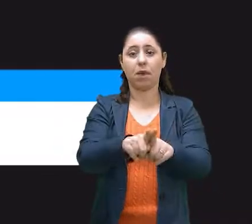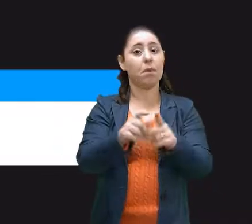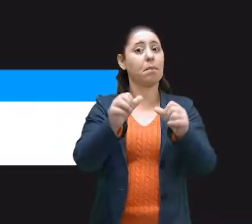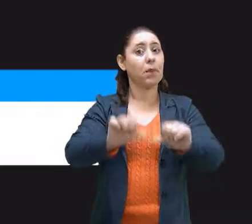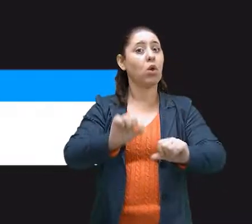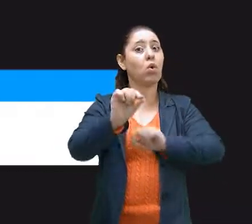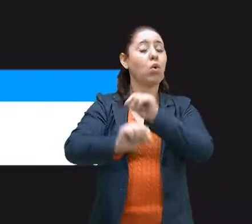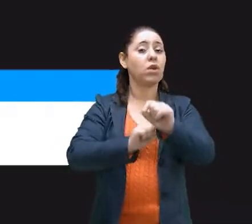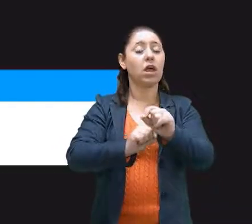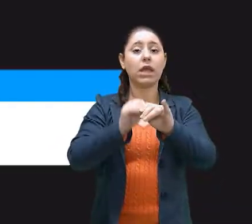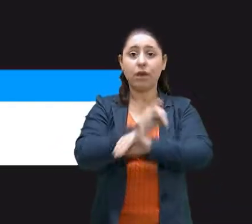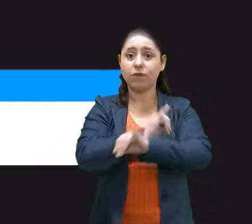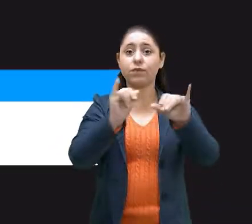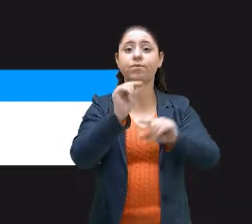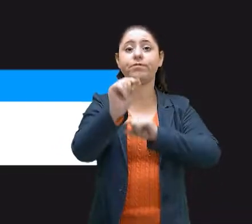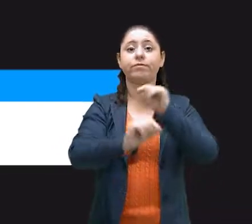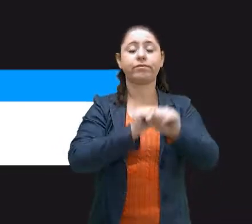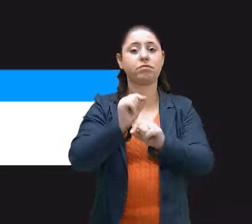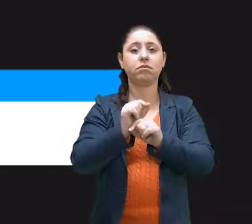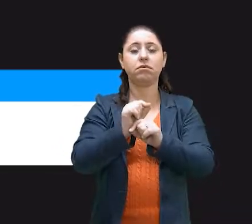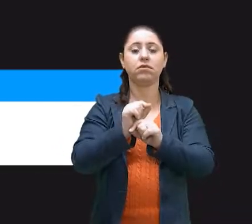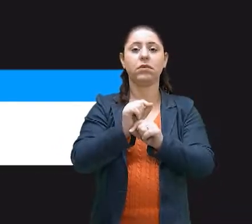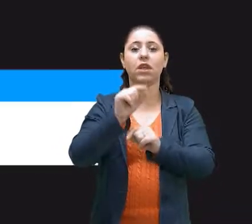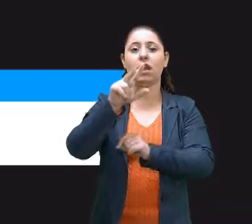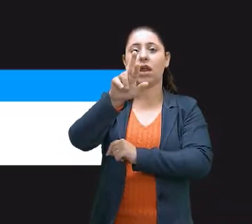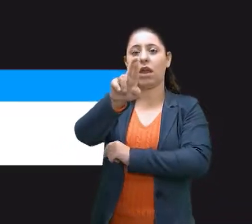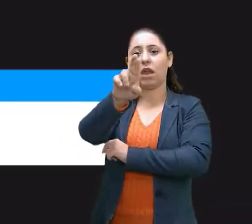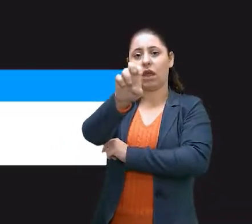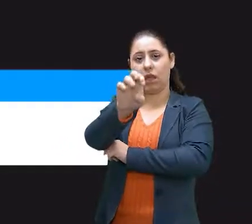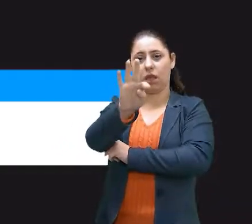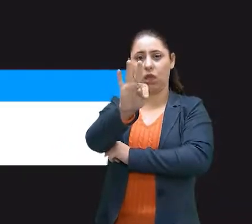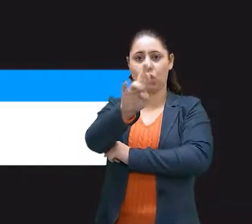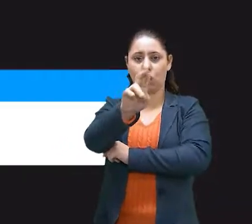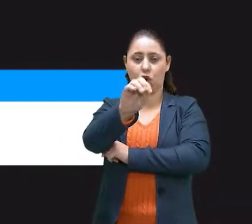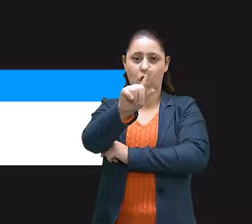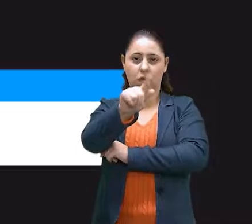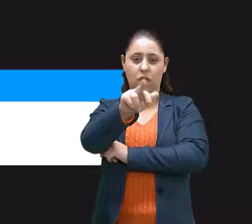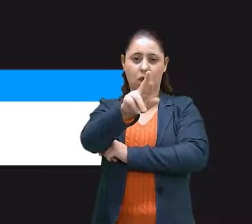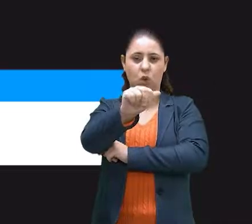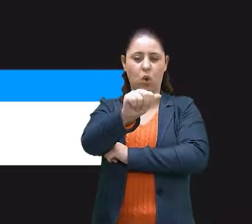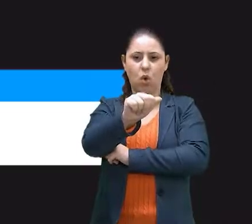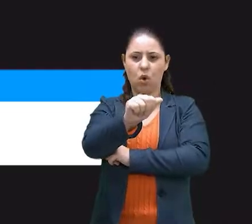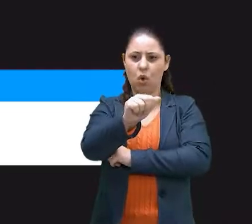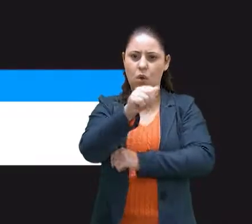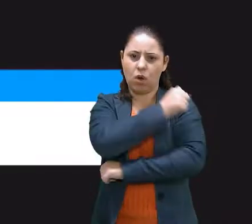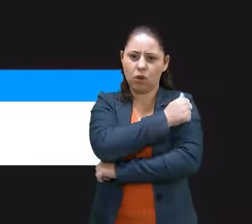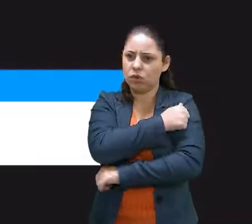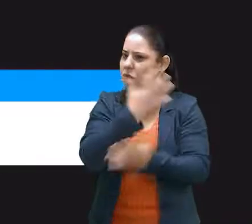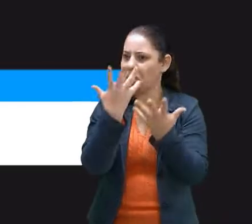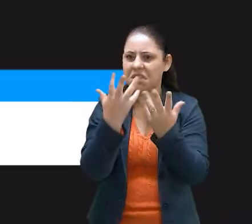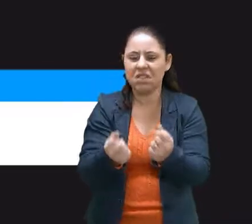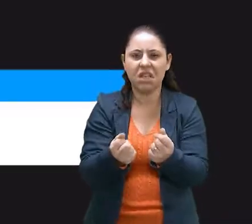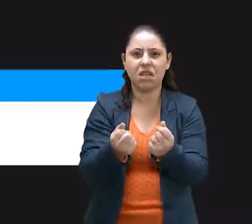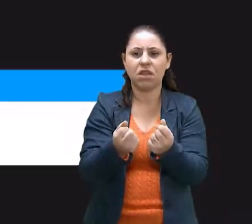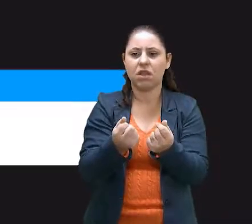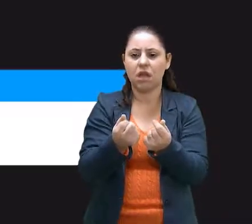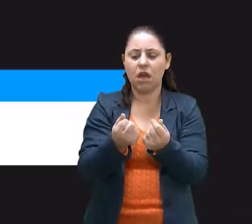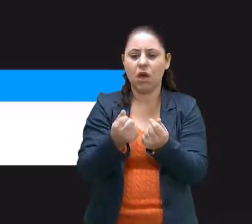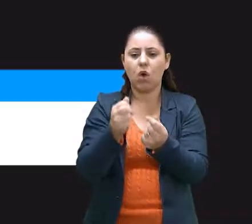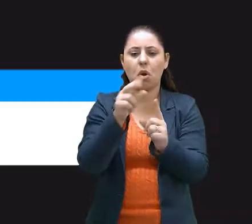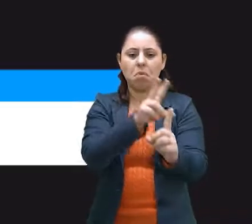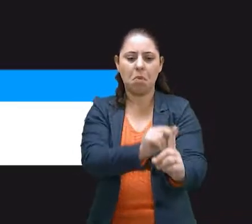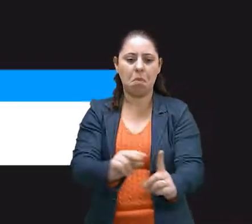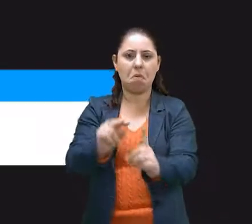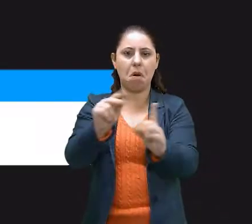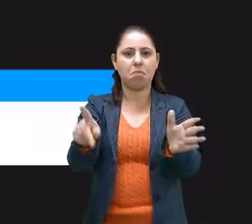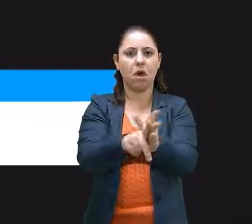pornografia infantil, onde pior, onde diz que é retrógrado o aluno que não aceita